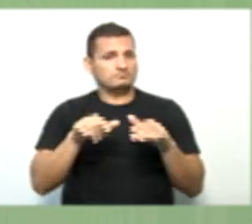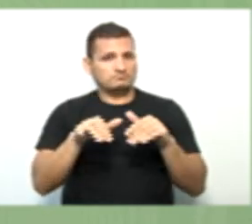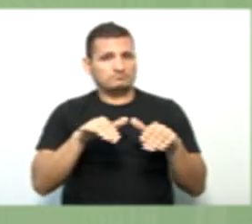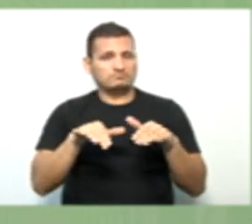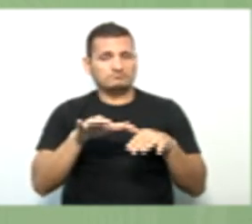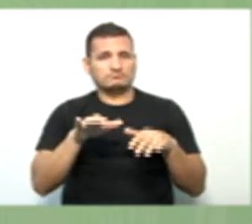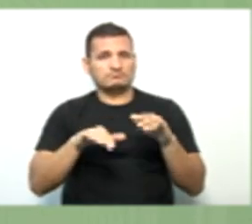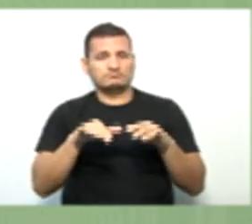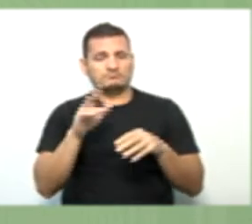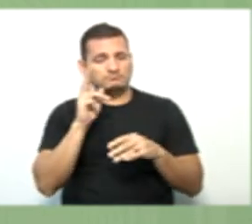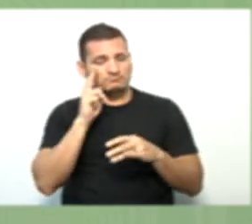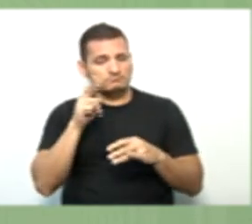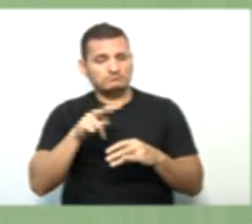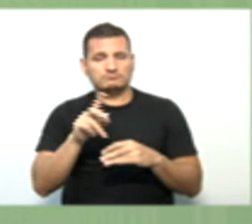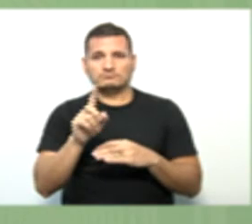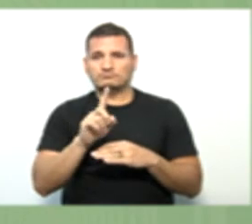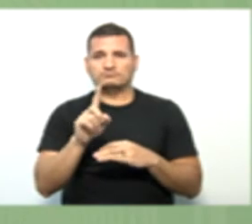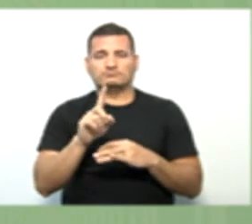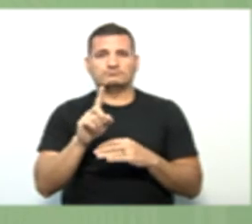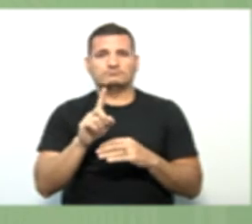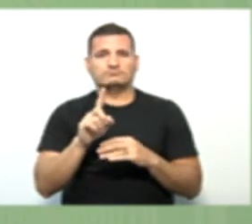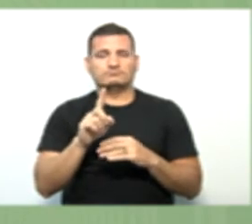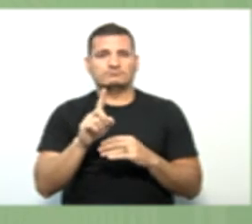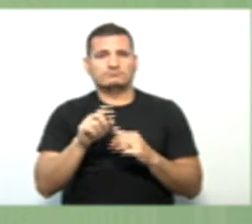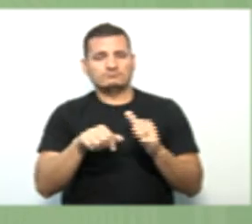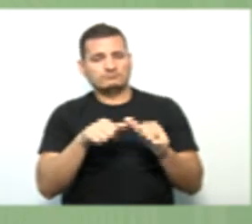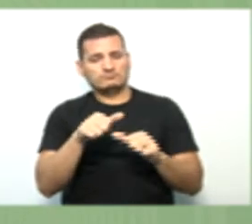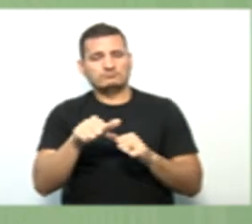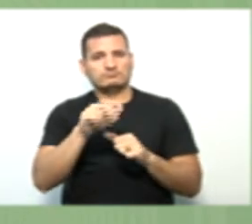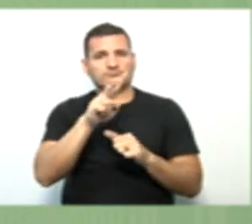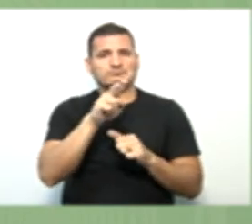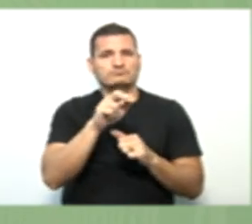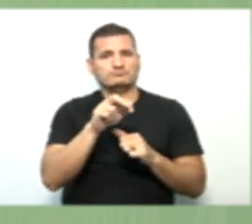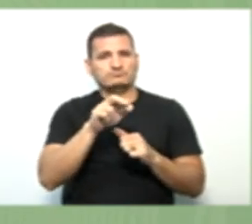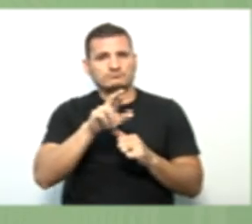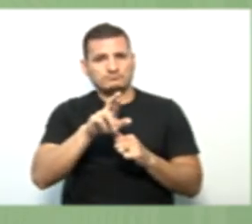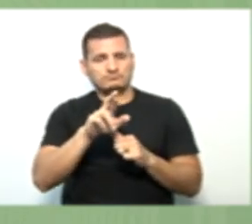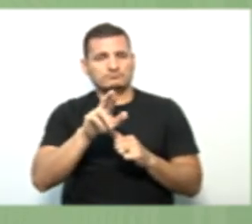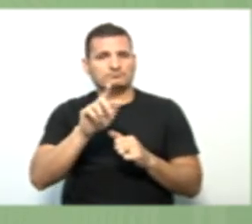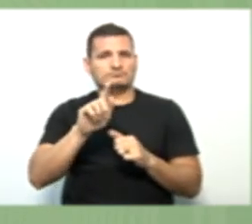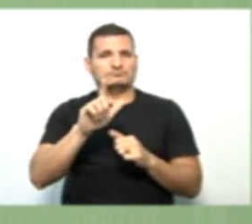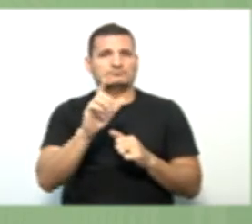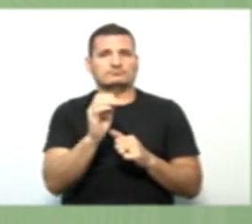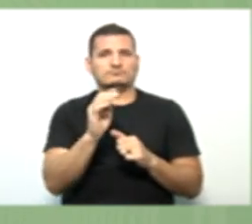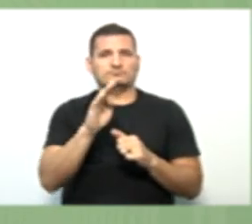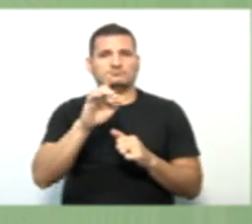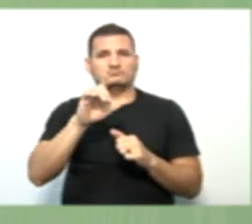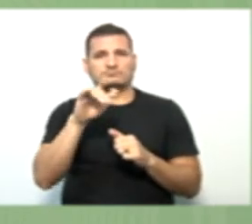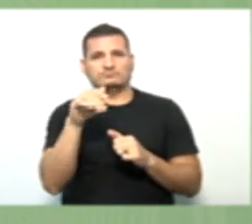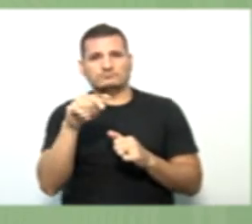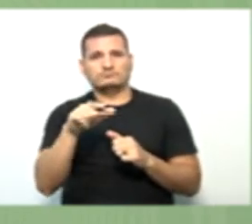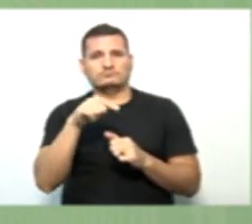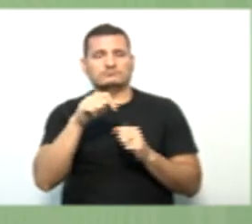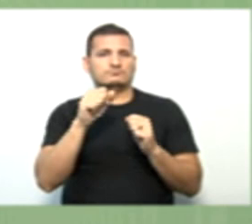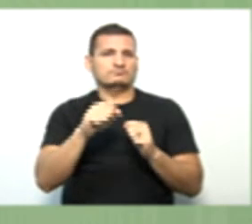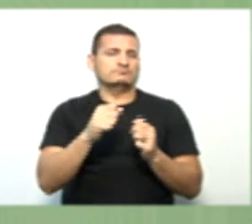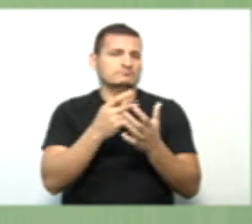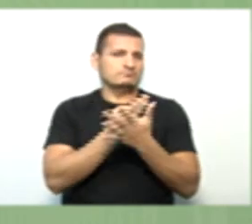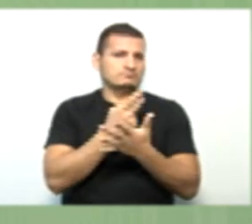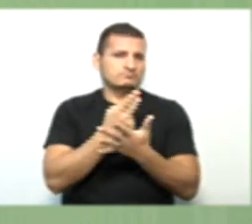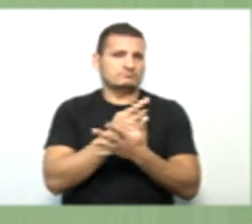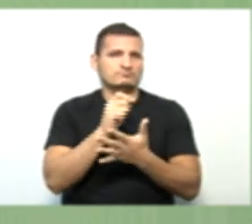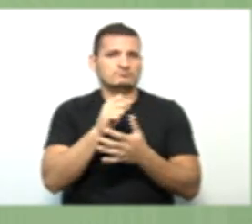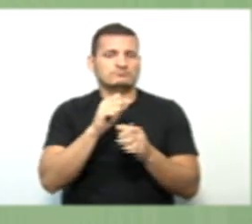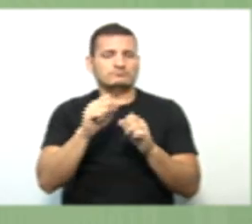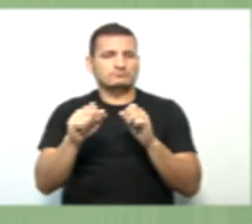se dá por conta que está fazendo isso, né, alterando uma variável global, e isso pode ocasionar um erro em tempo de execução.